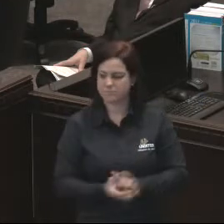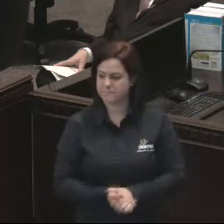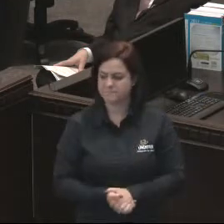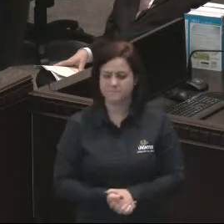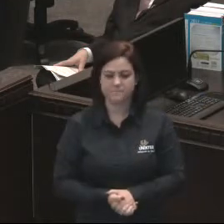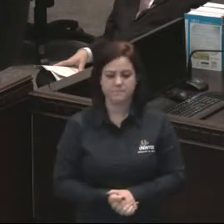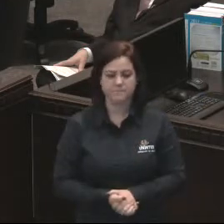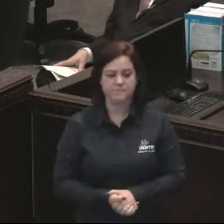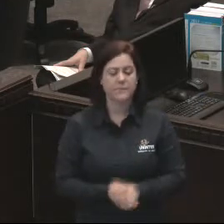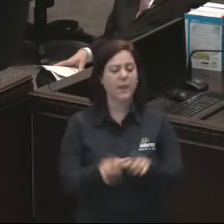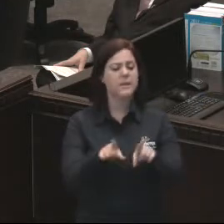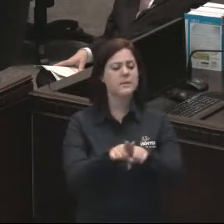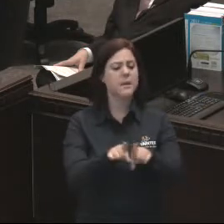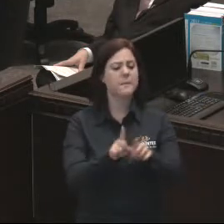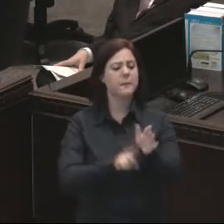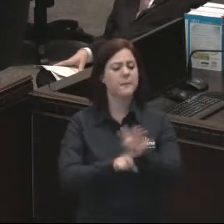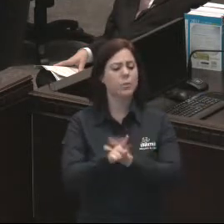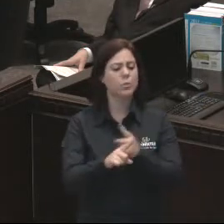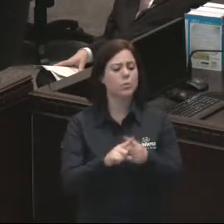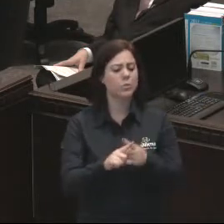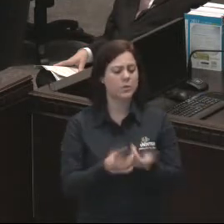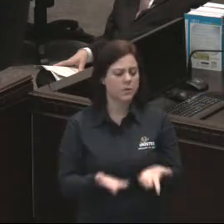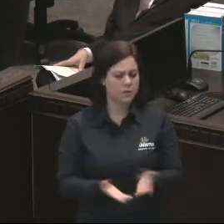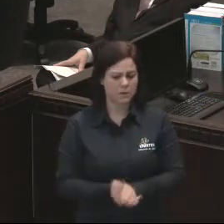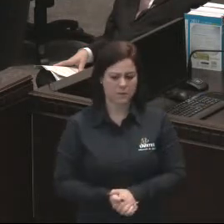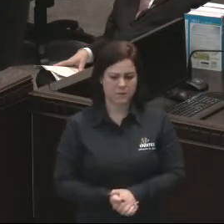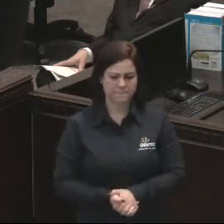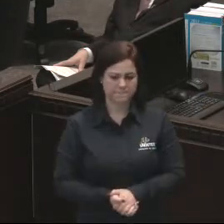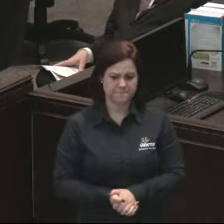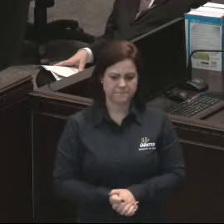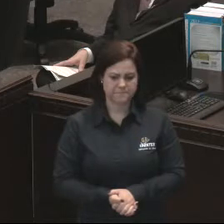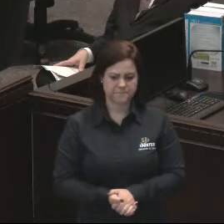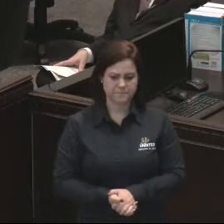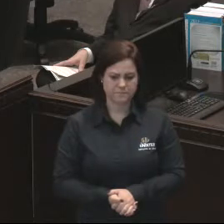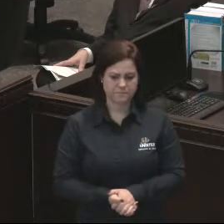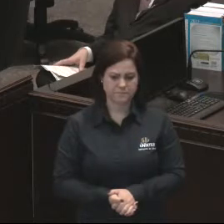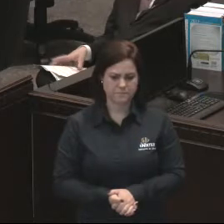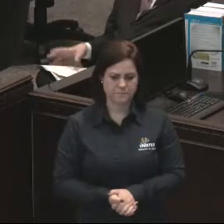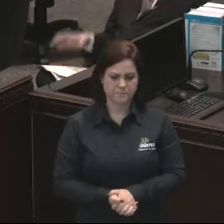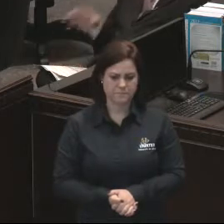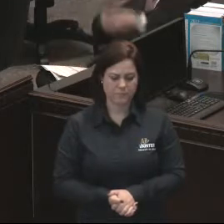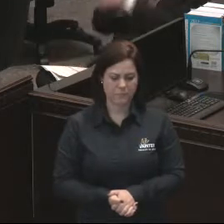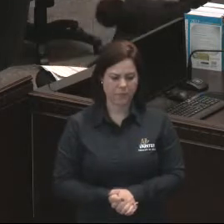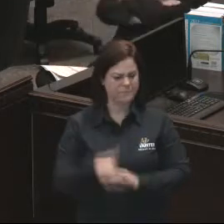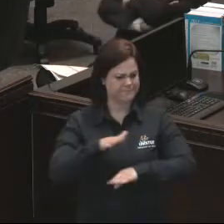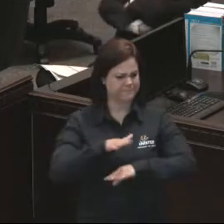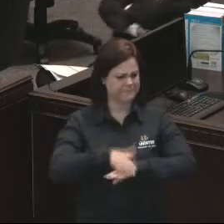pergunto também, porque nós sabemos que tomadas de grandes decisões, como o